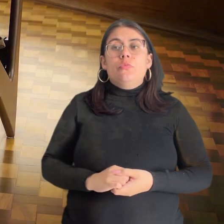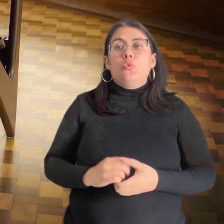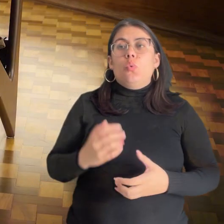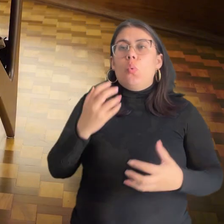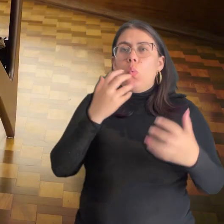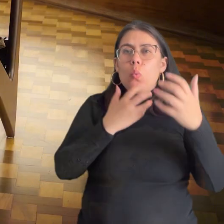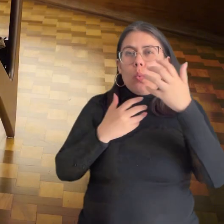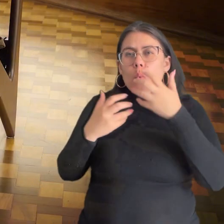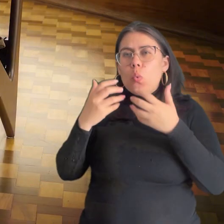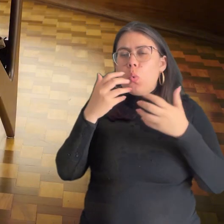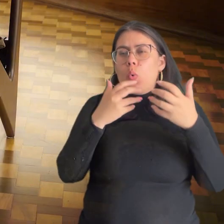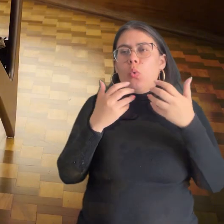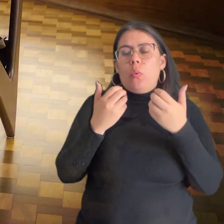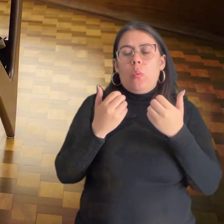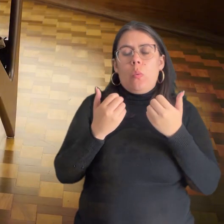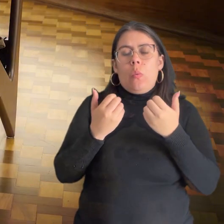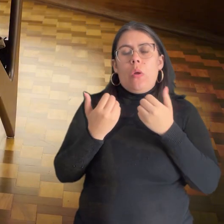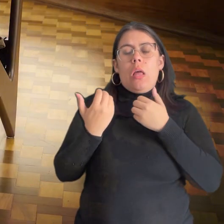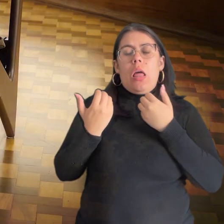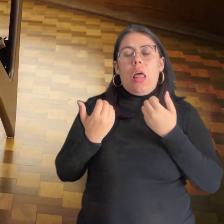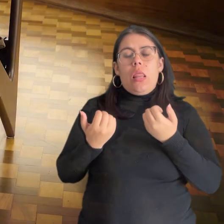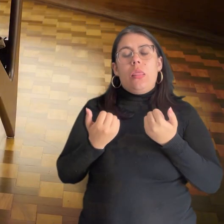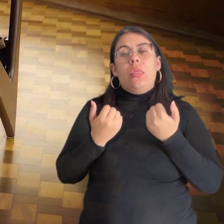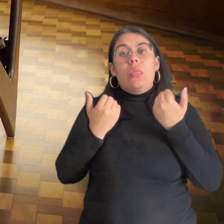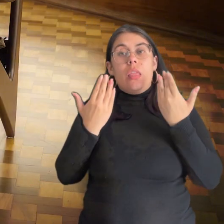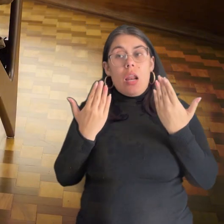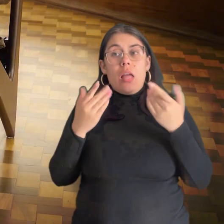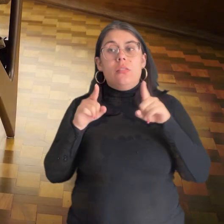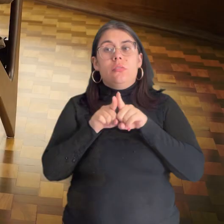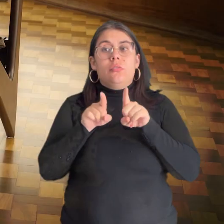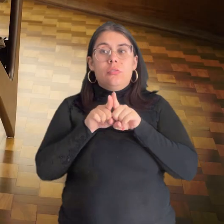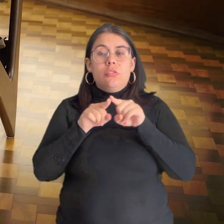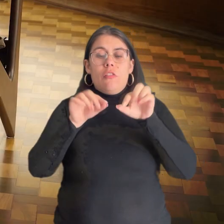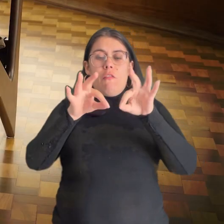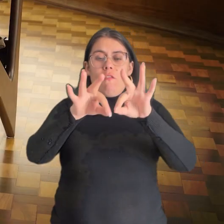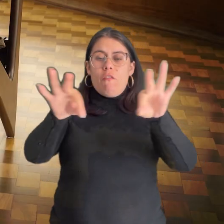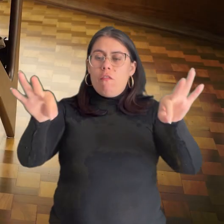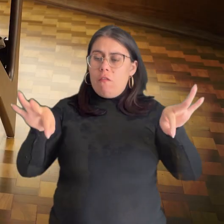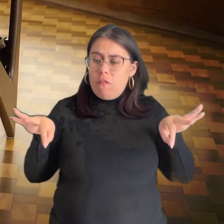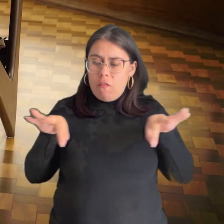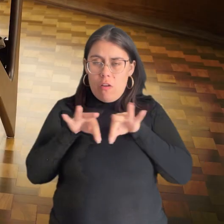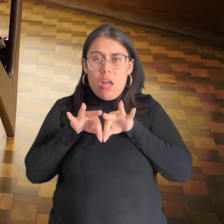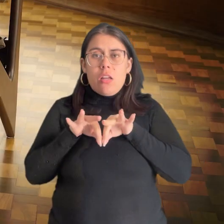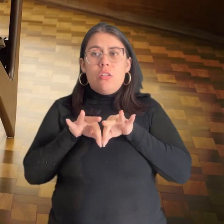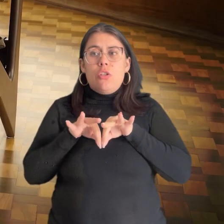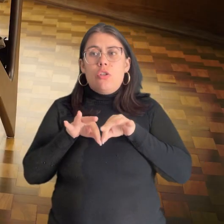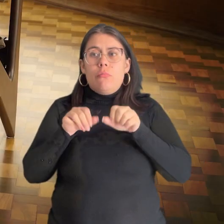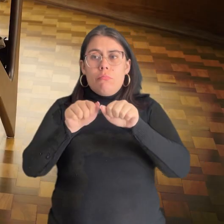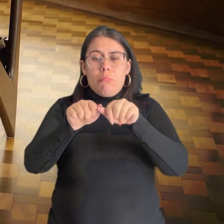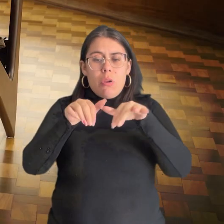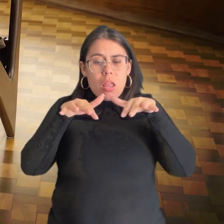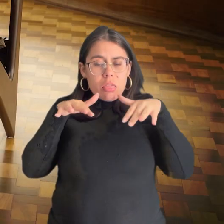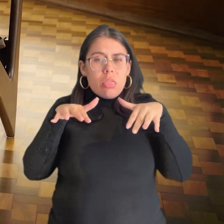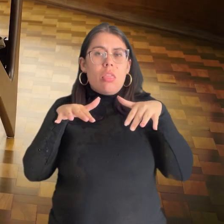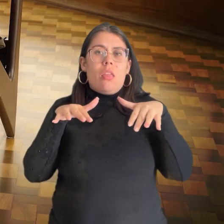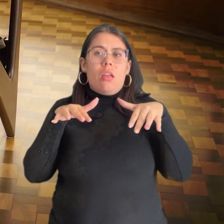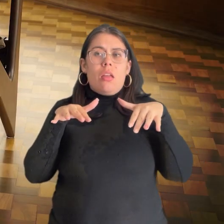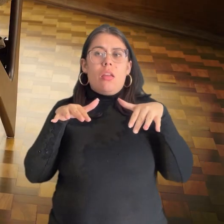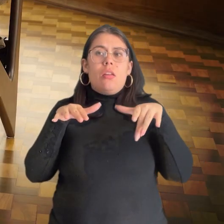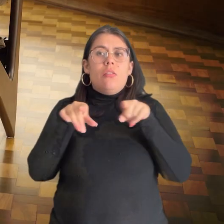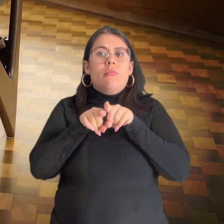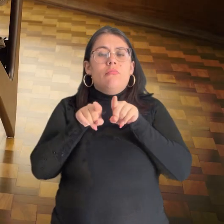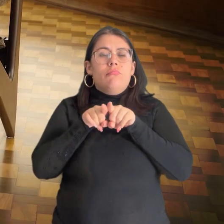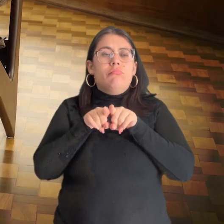com o coro atrás, envolvida por uma pequena faixa e uma plateia relativamente pequena e um